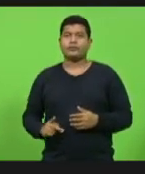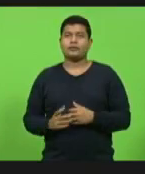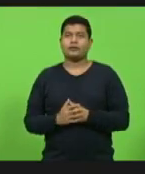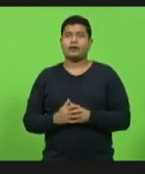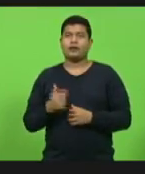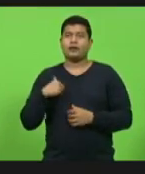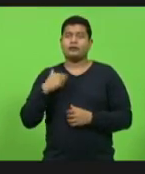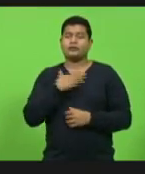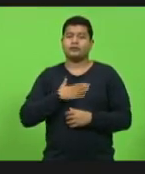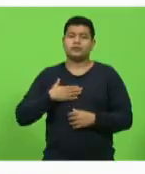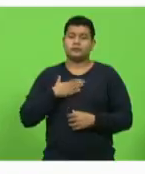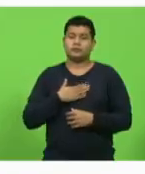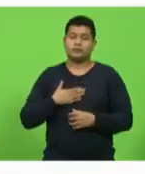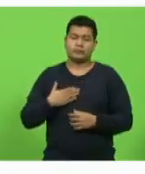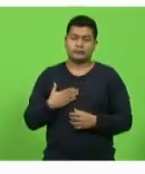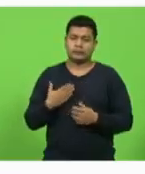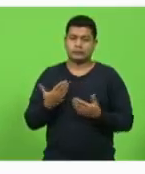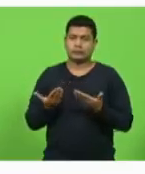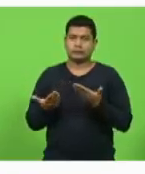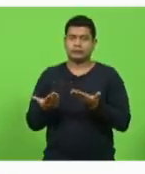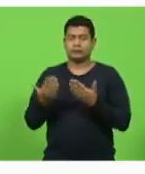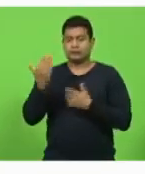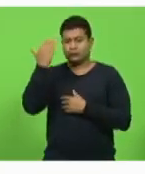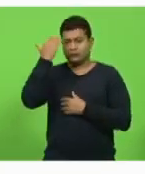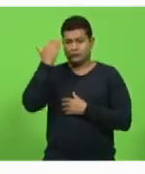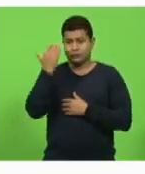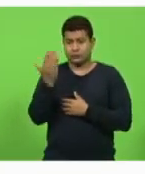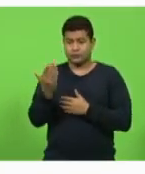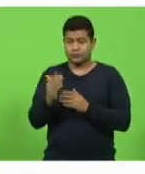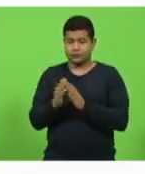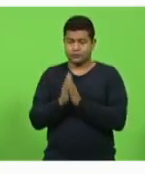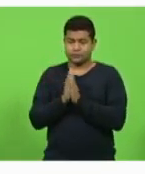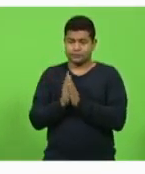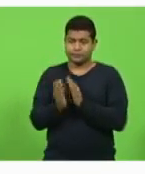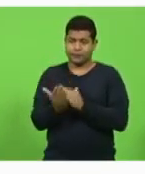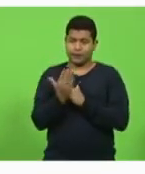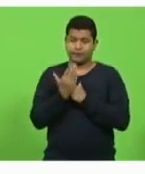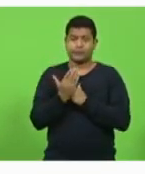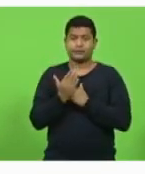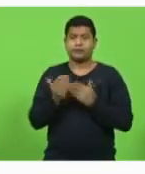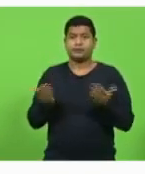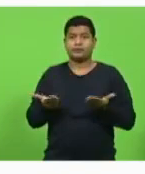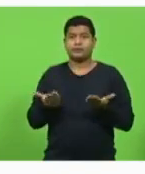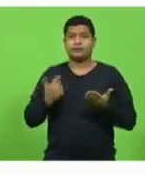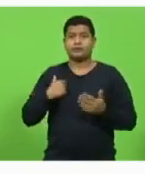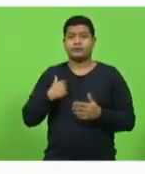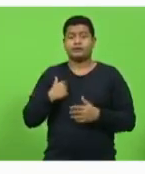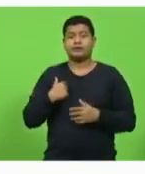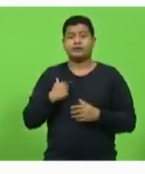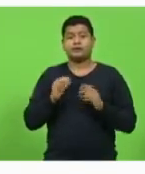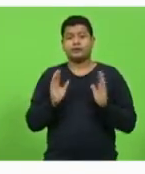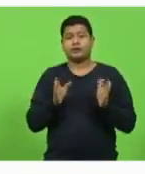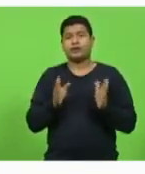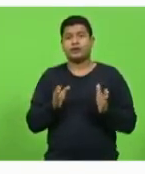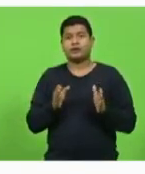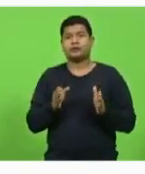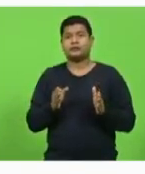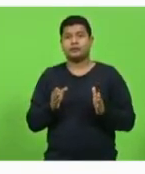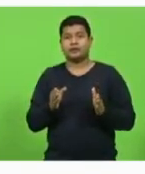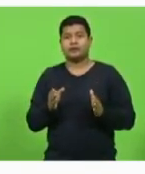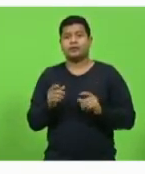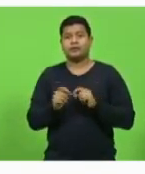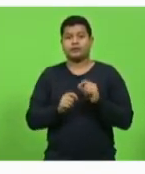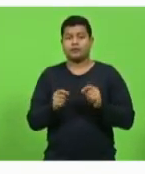Gostaria de contar com vossa compreensão, ainda que tenhamos sido concitados para sermos